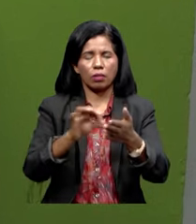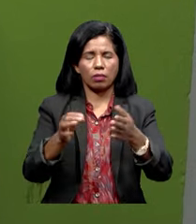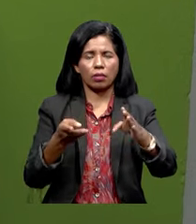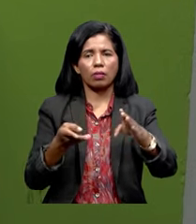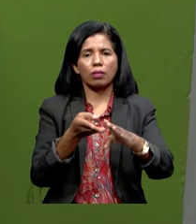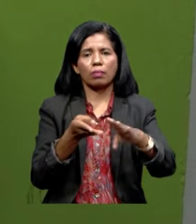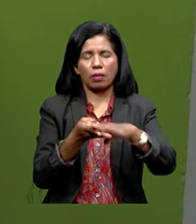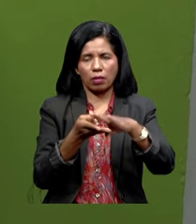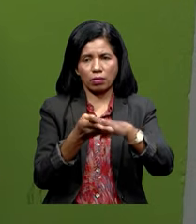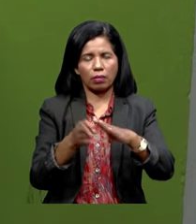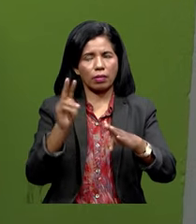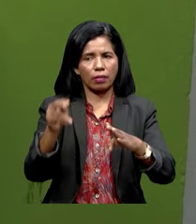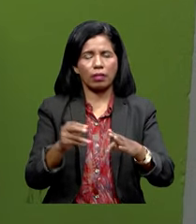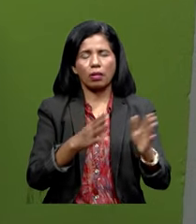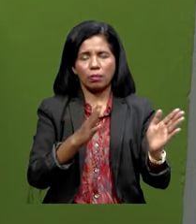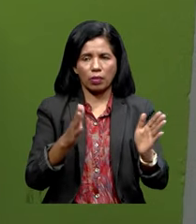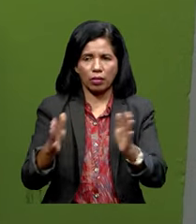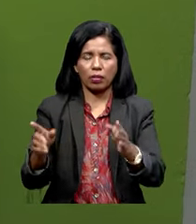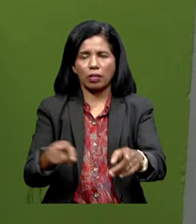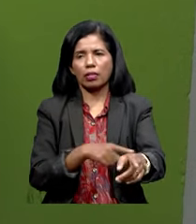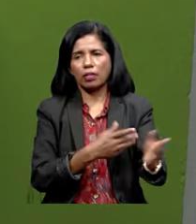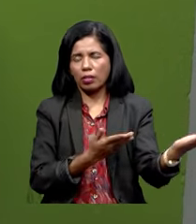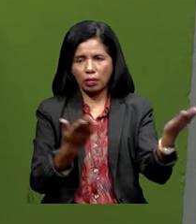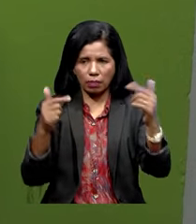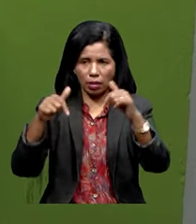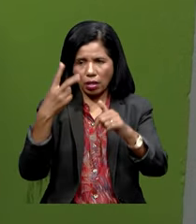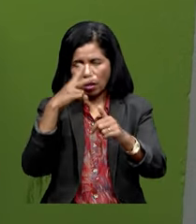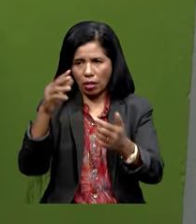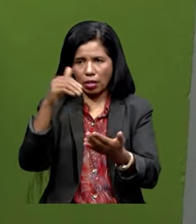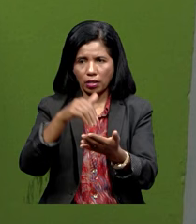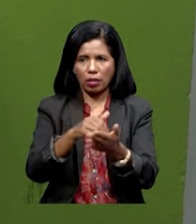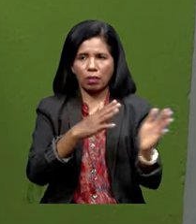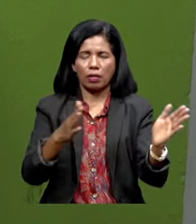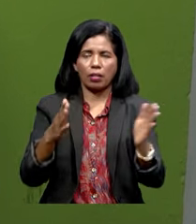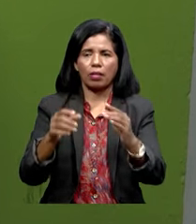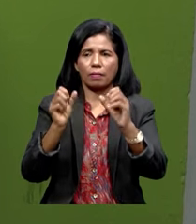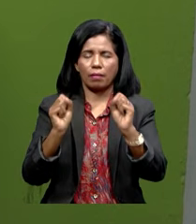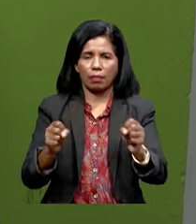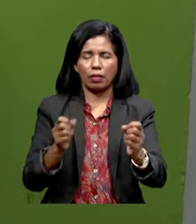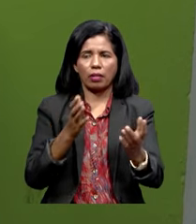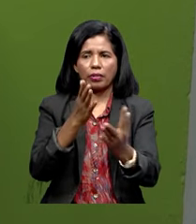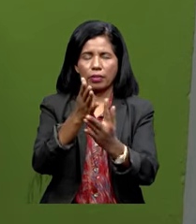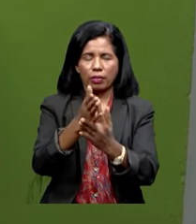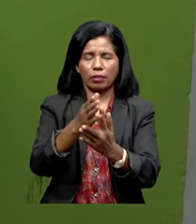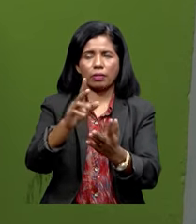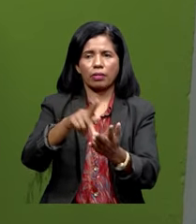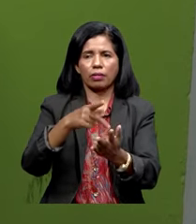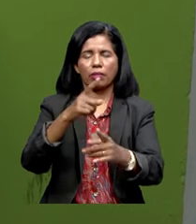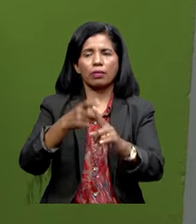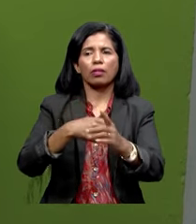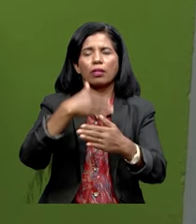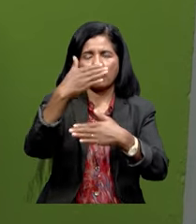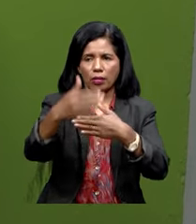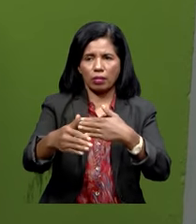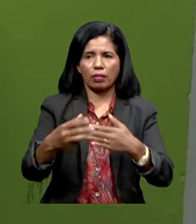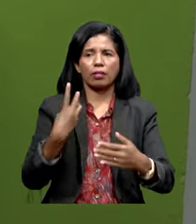de ni, proceso que está aquí, si te dice, mai, haré filafale, proceso filafale, para vele, acceso a la hija, fulantir mai, mai ve,